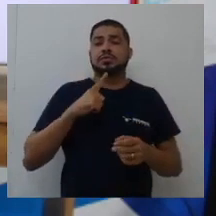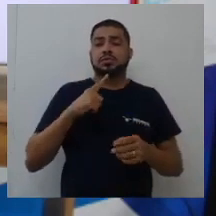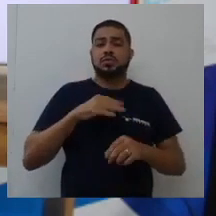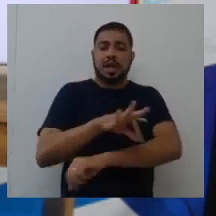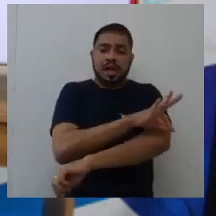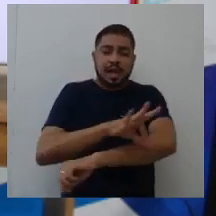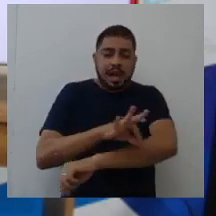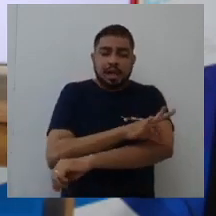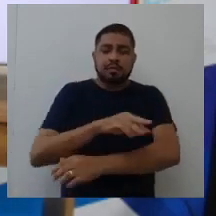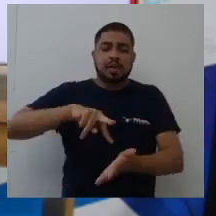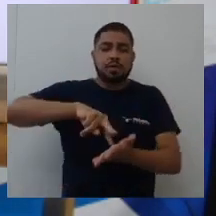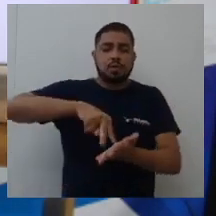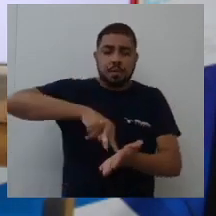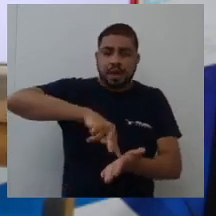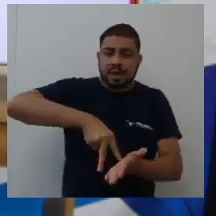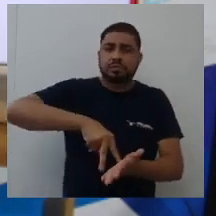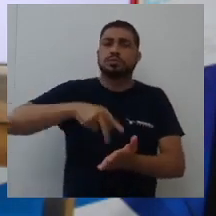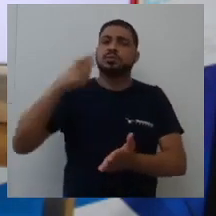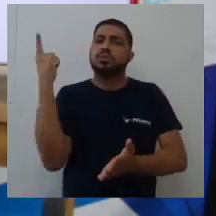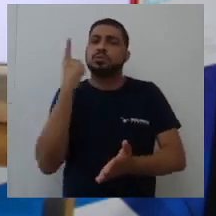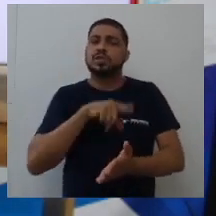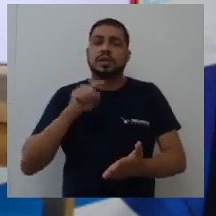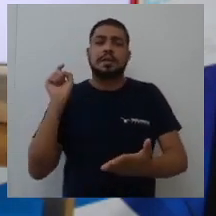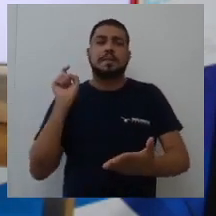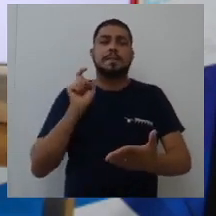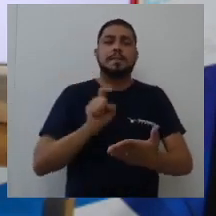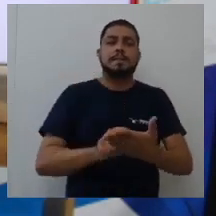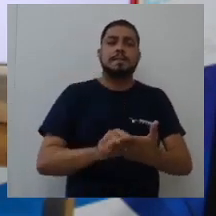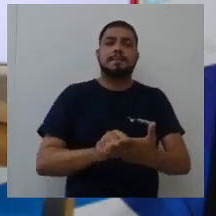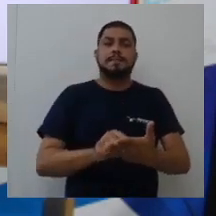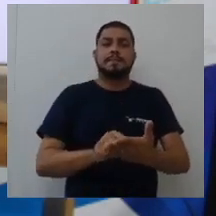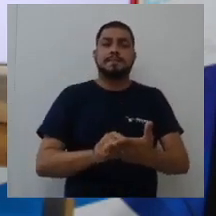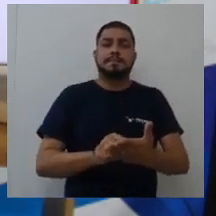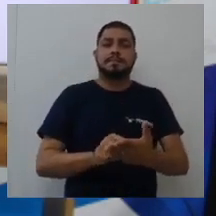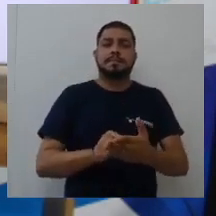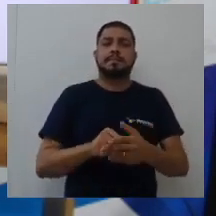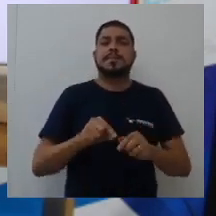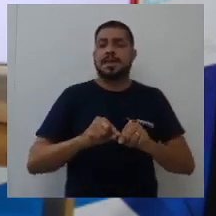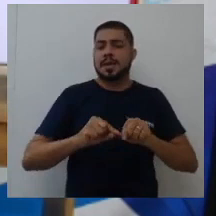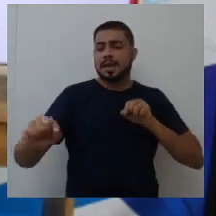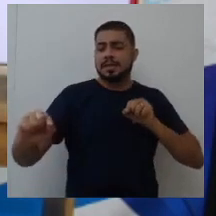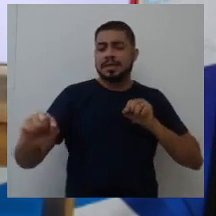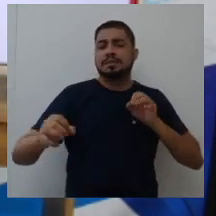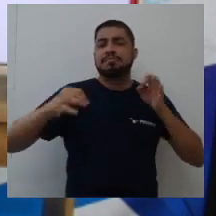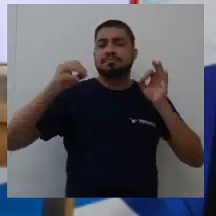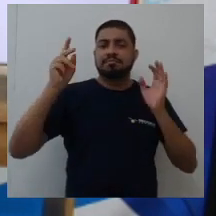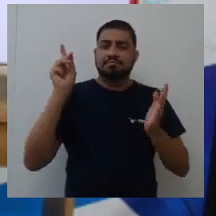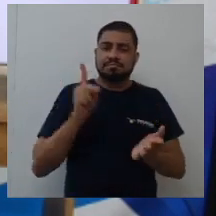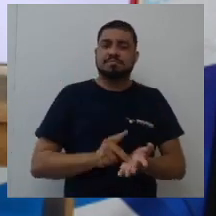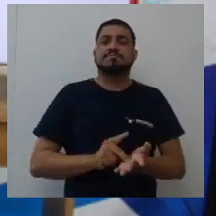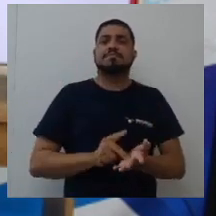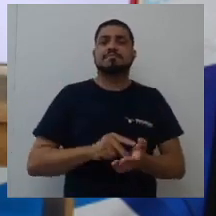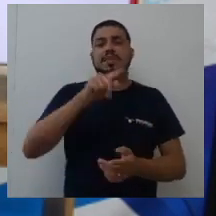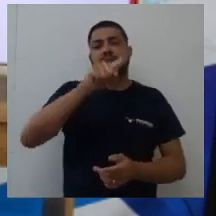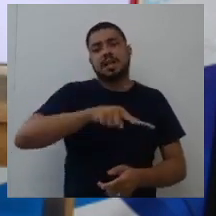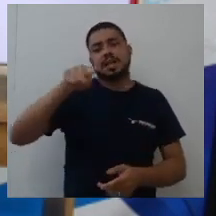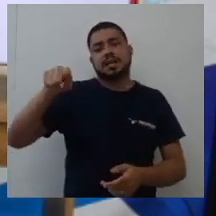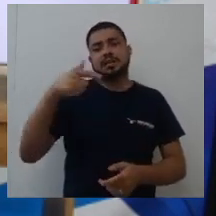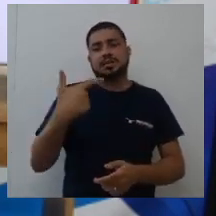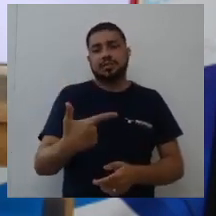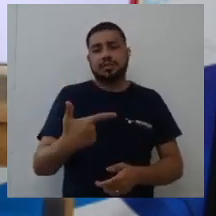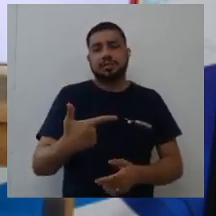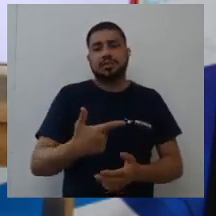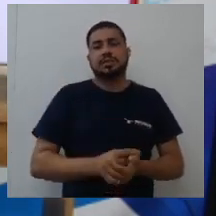o compasso, a gente consegue, então, o ponto na reta real da raiz de 2.